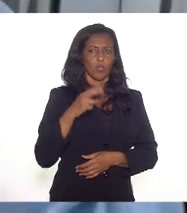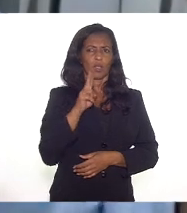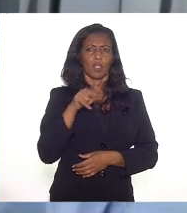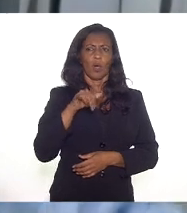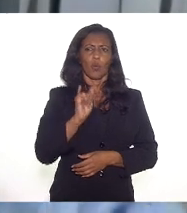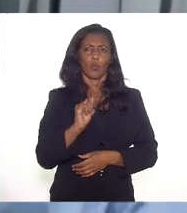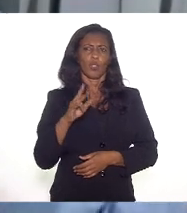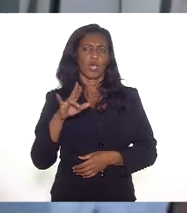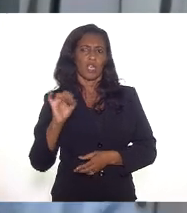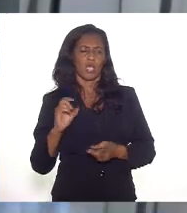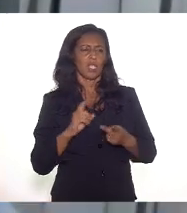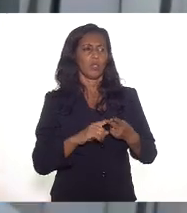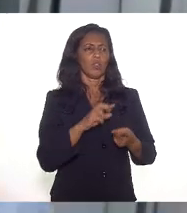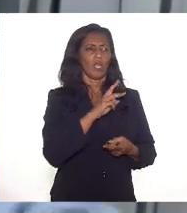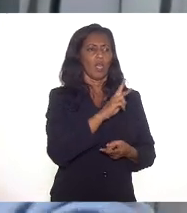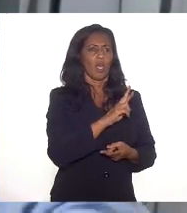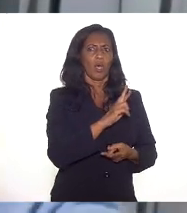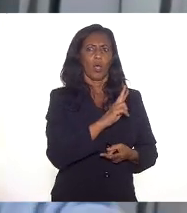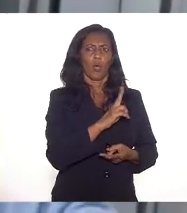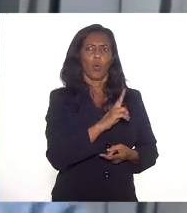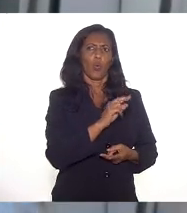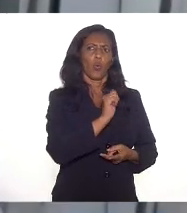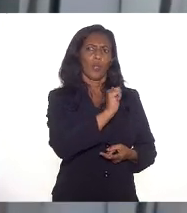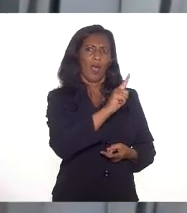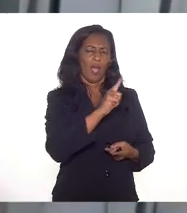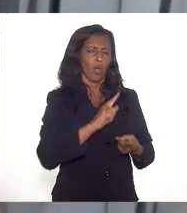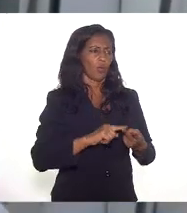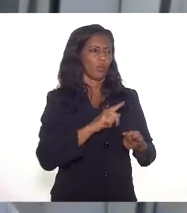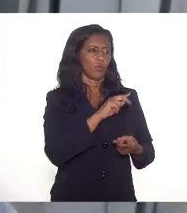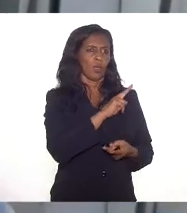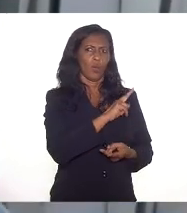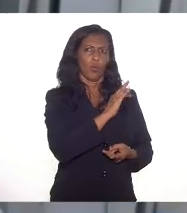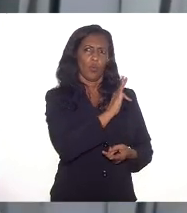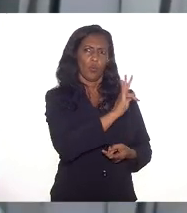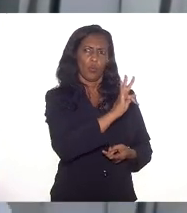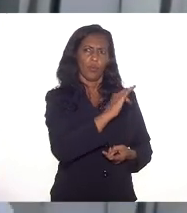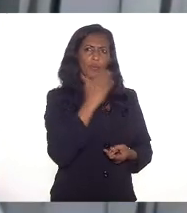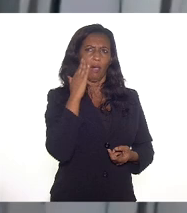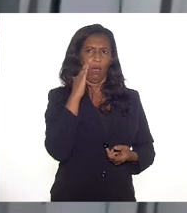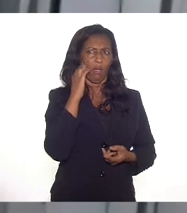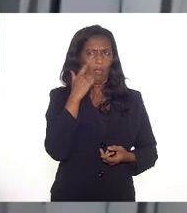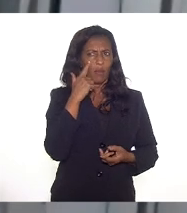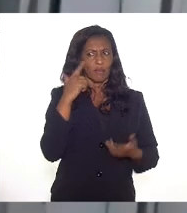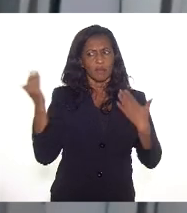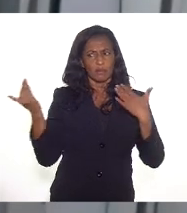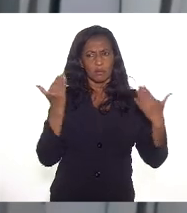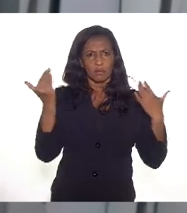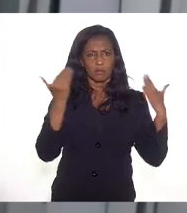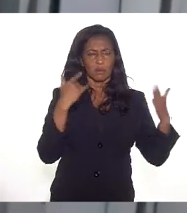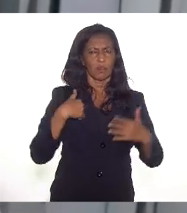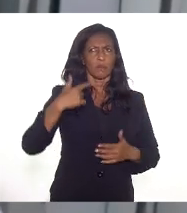Unirio, da Rural e da UF, que vivem situações muito assemelhadas, mas